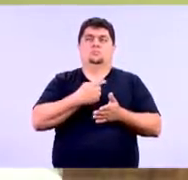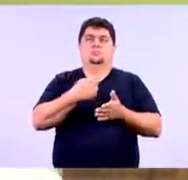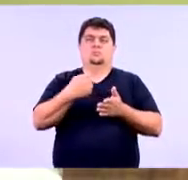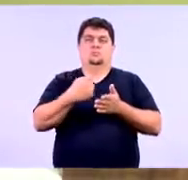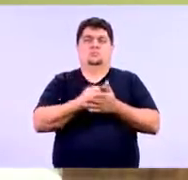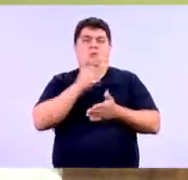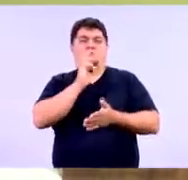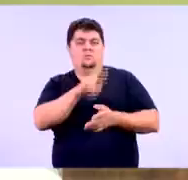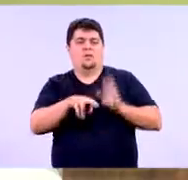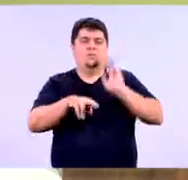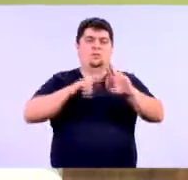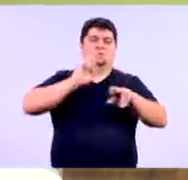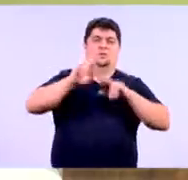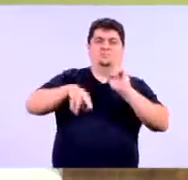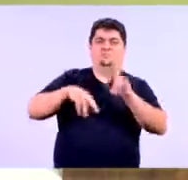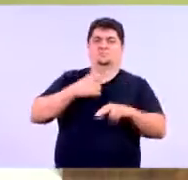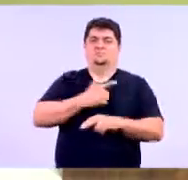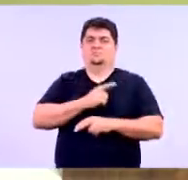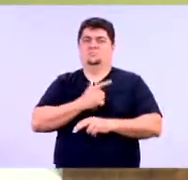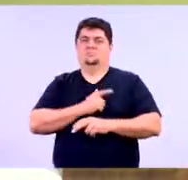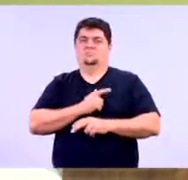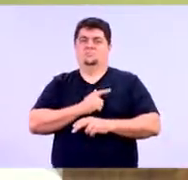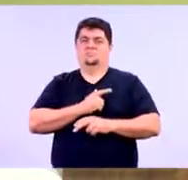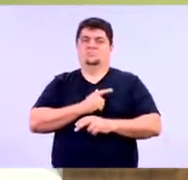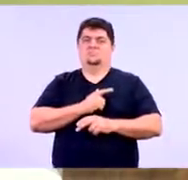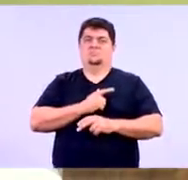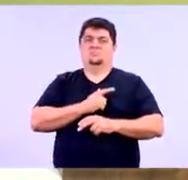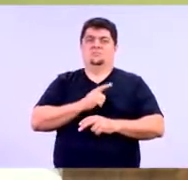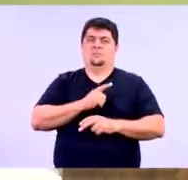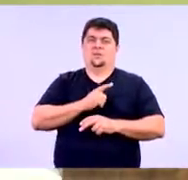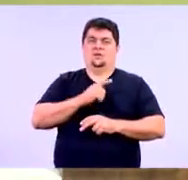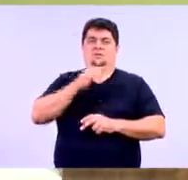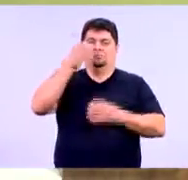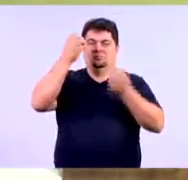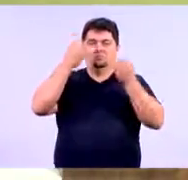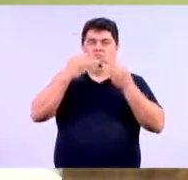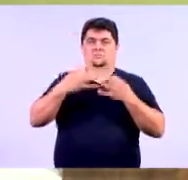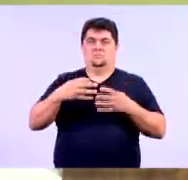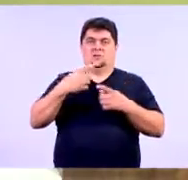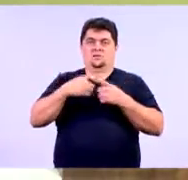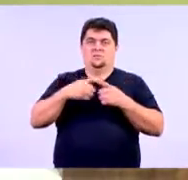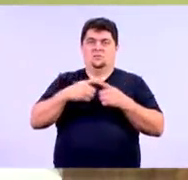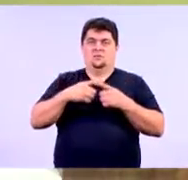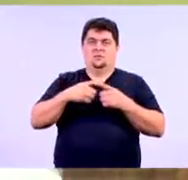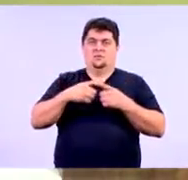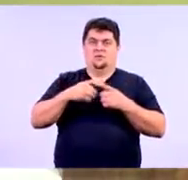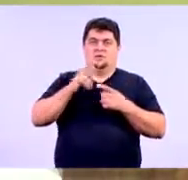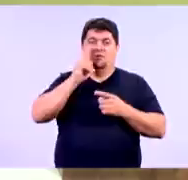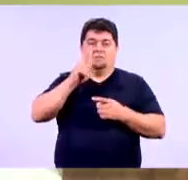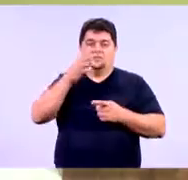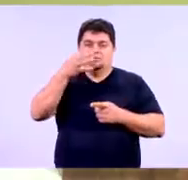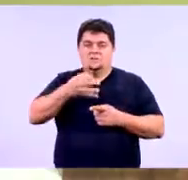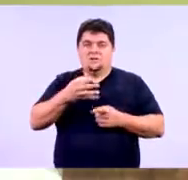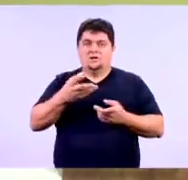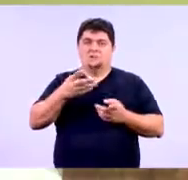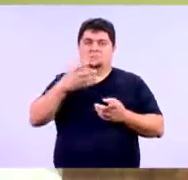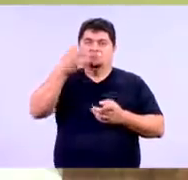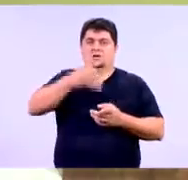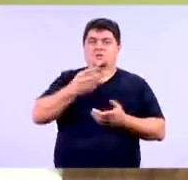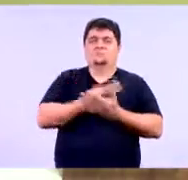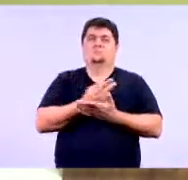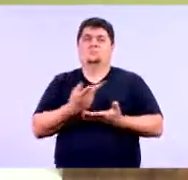as respostas, enfim. E aí só para a gente citar aqui, até que para que eles possam conferir se